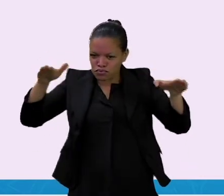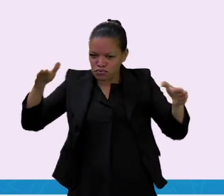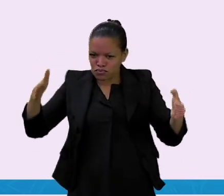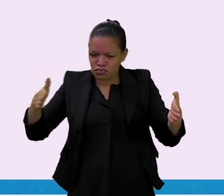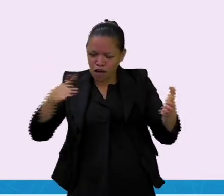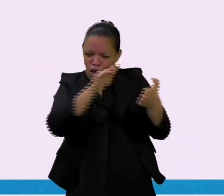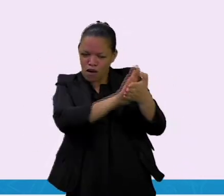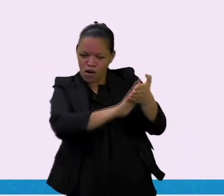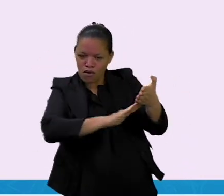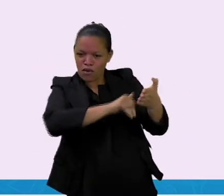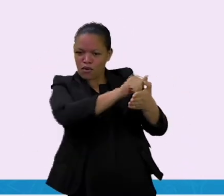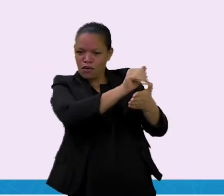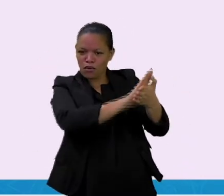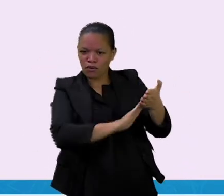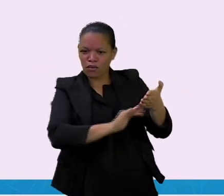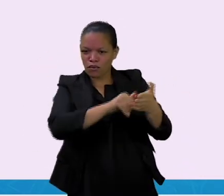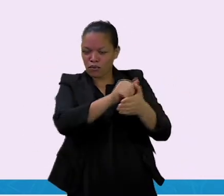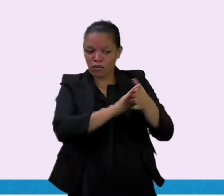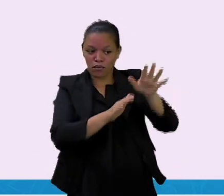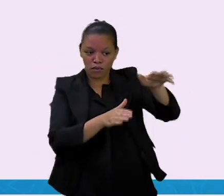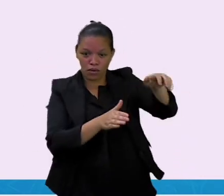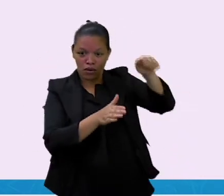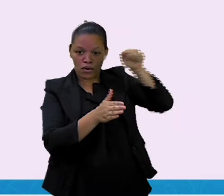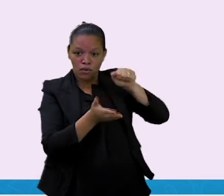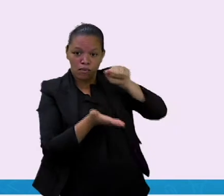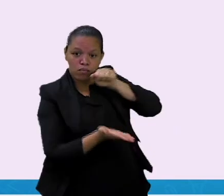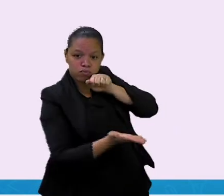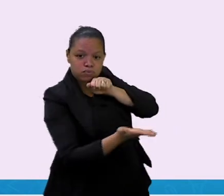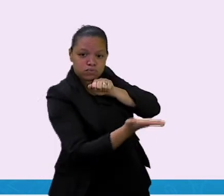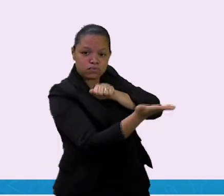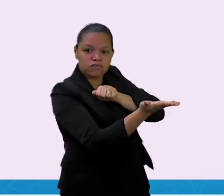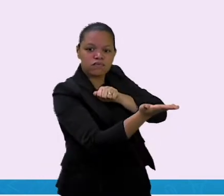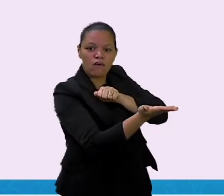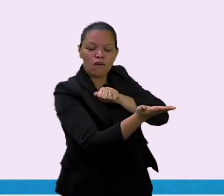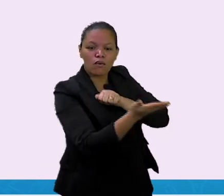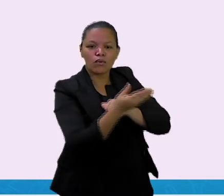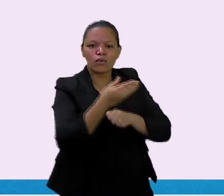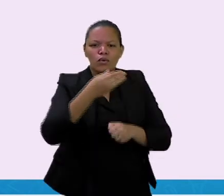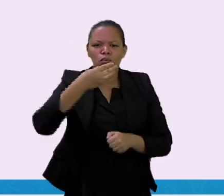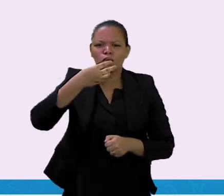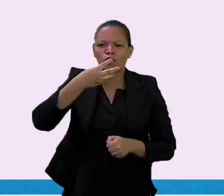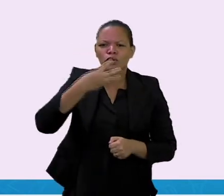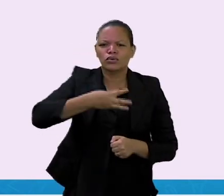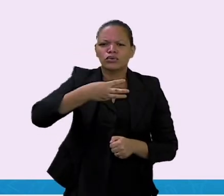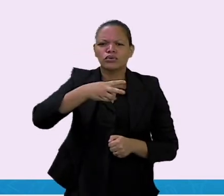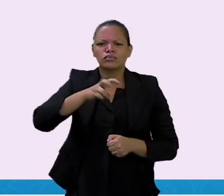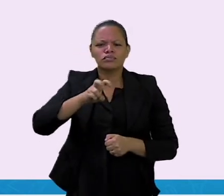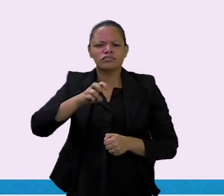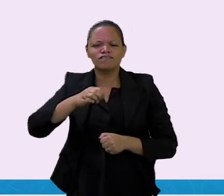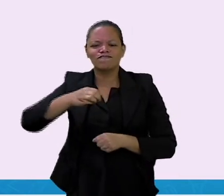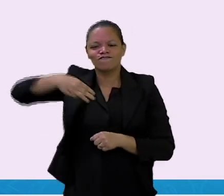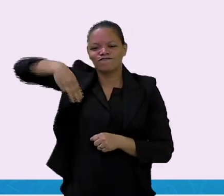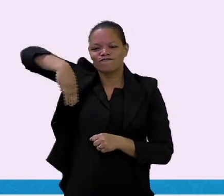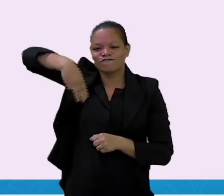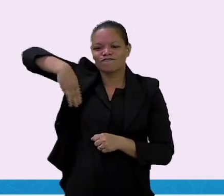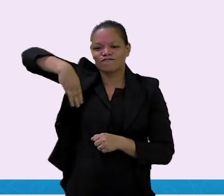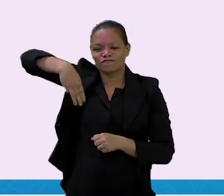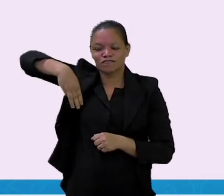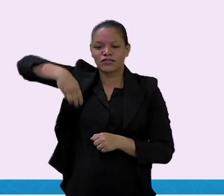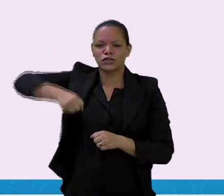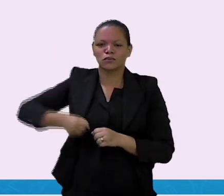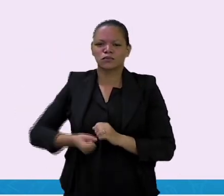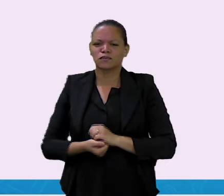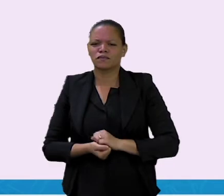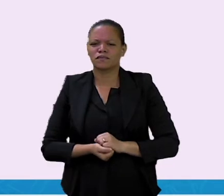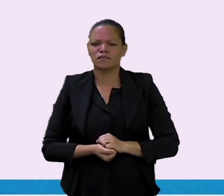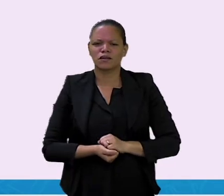minutos. Cobertura. Coloque a margarina em uma panela e espere derreter. Acrescente o leite,